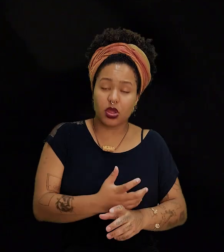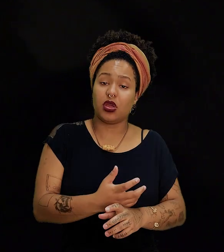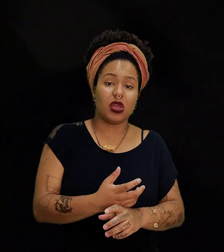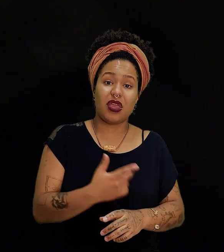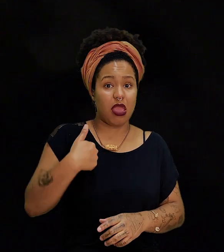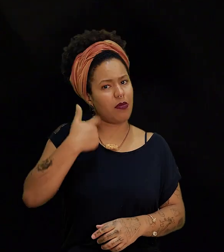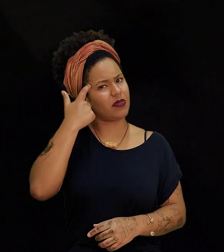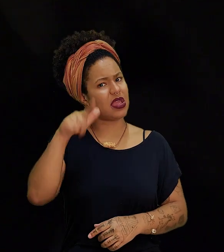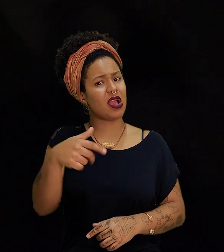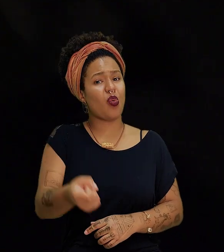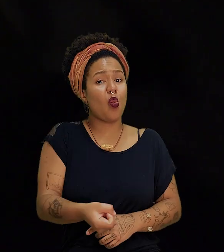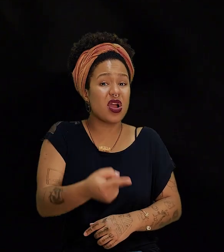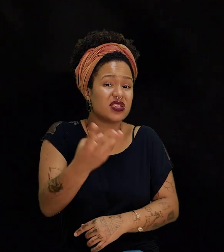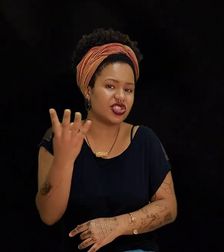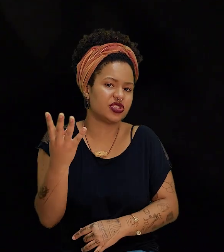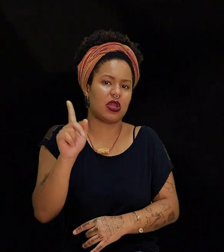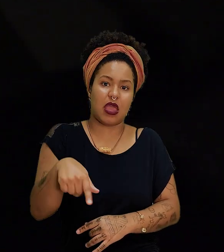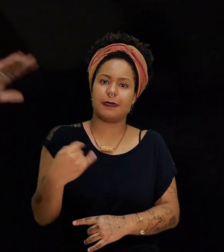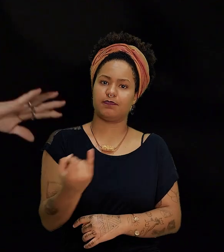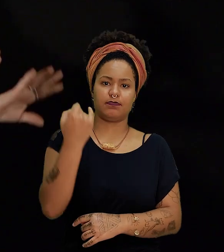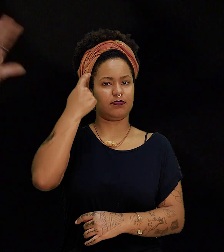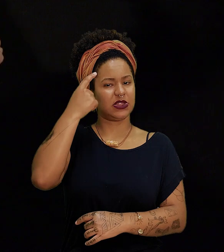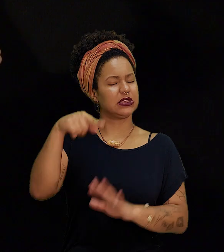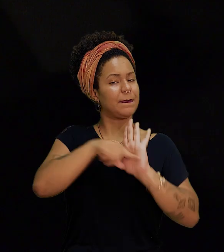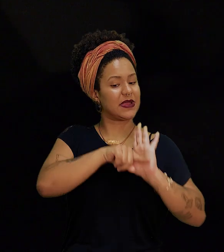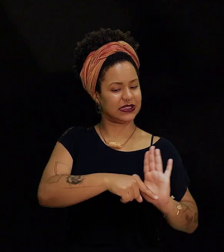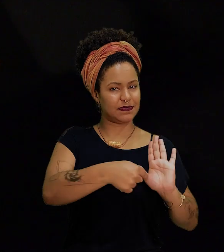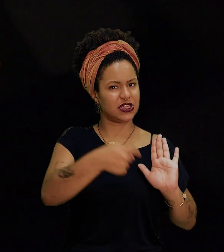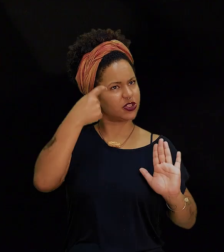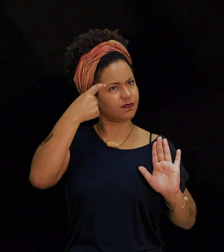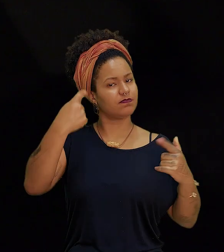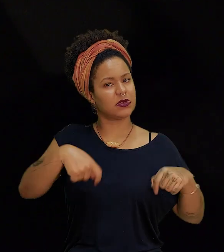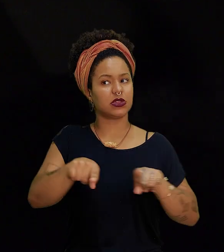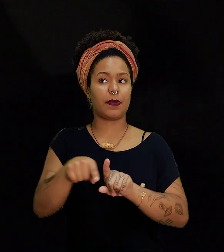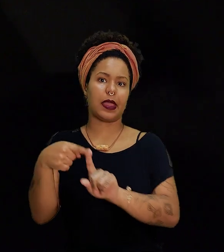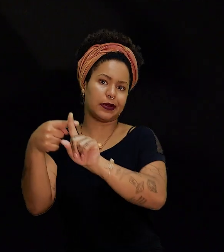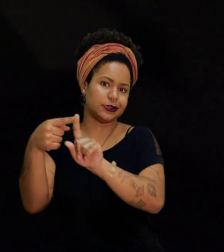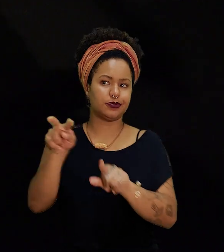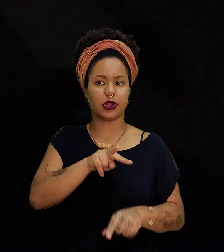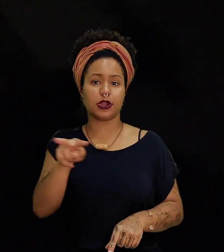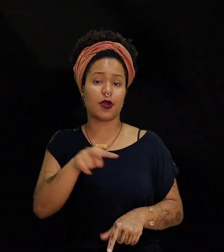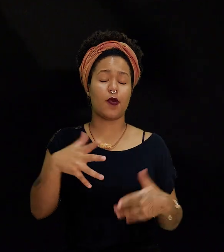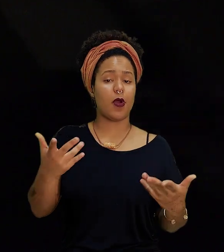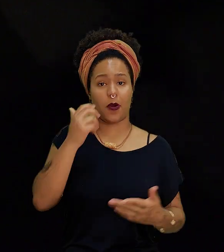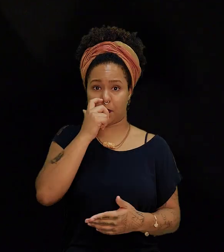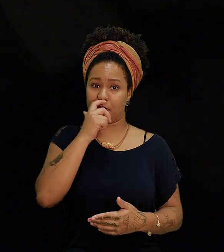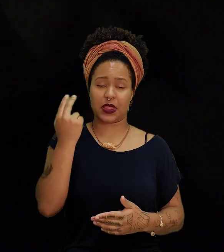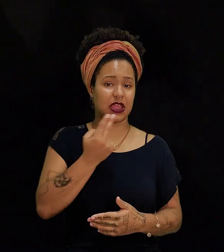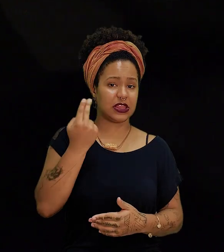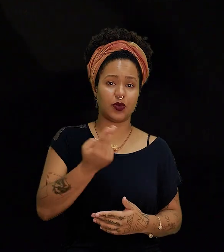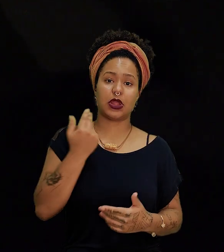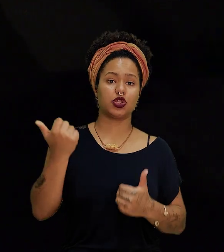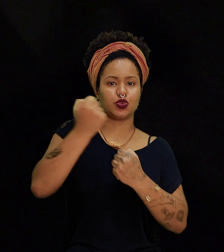vista da quantidade, eu acho que essa é a questão fundamental, entende? Para ser pessimista ou otimista, né? É assim, não vai